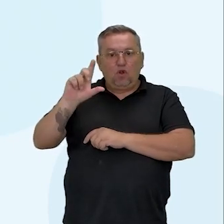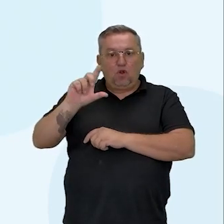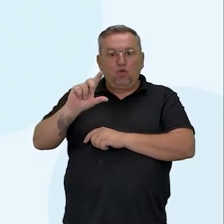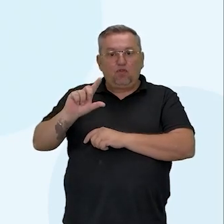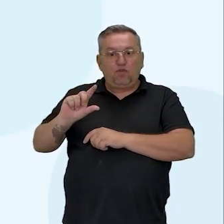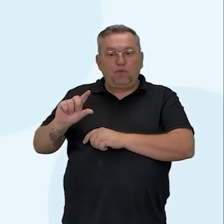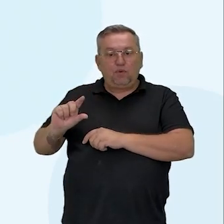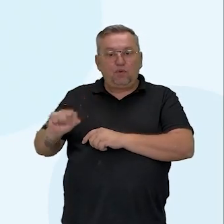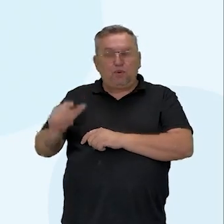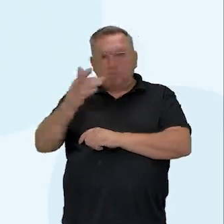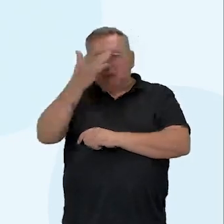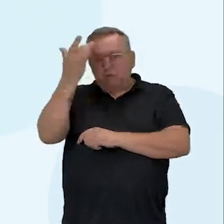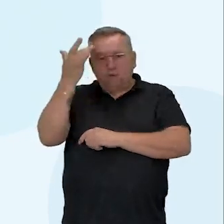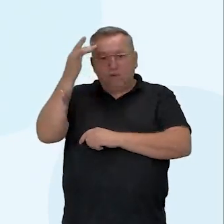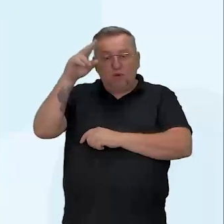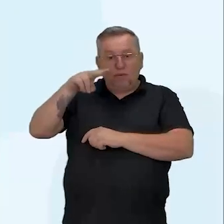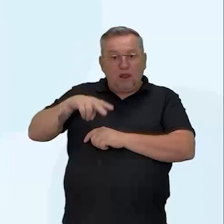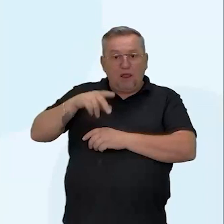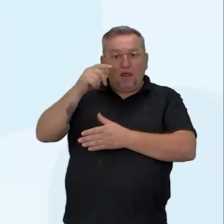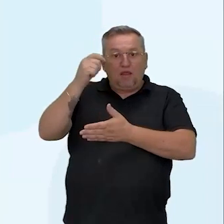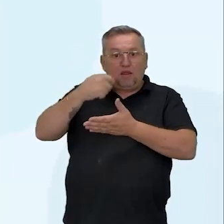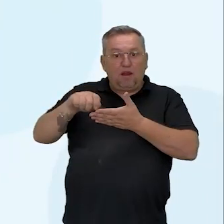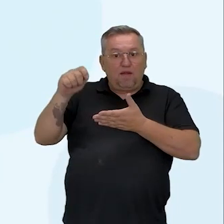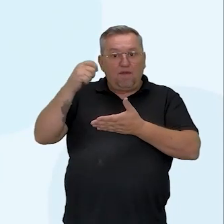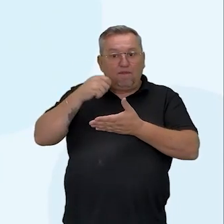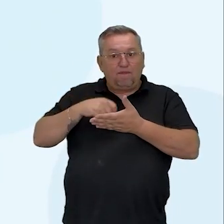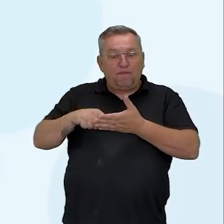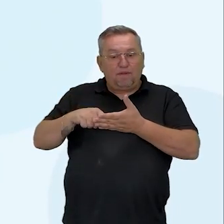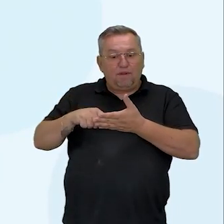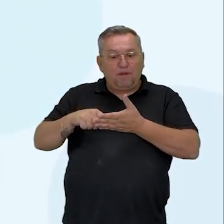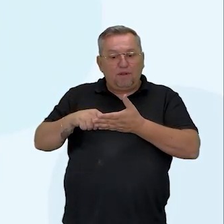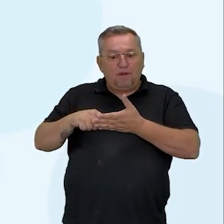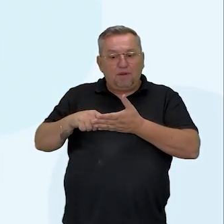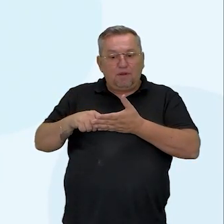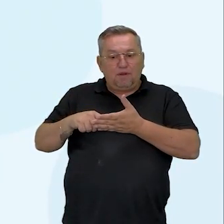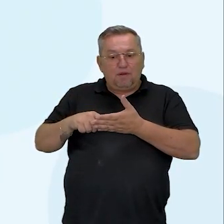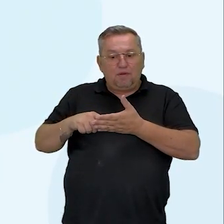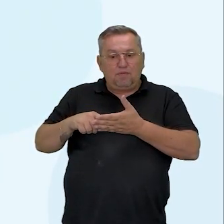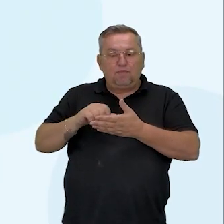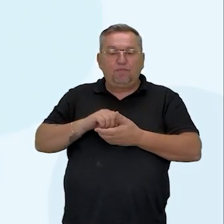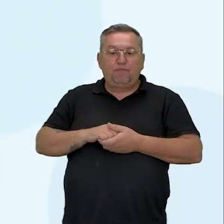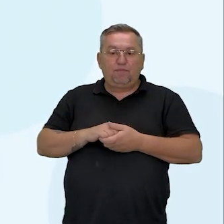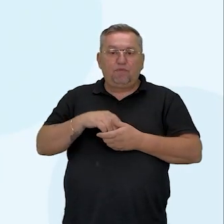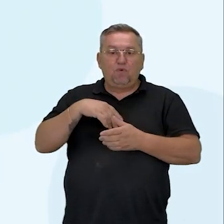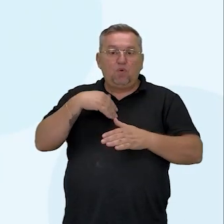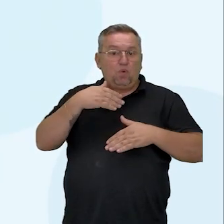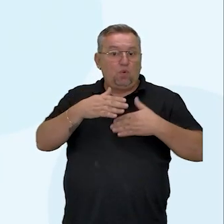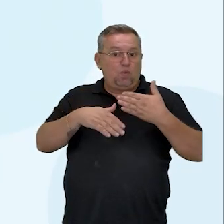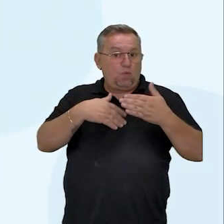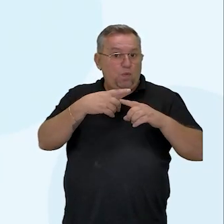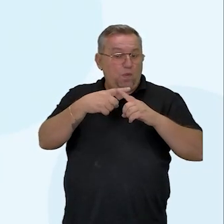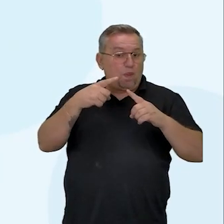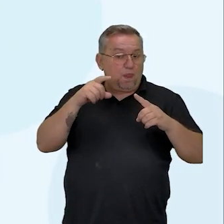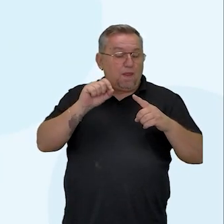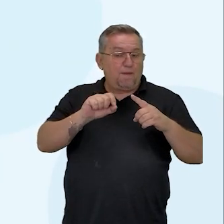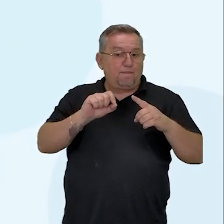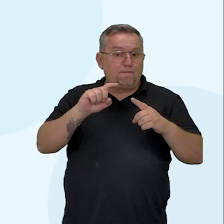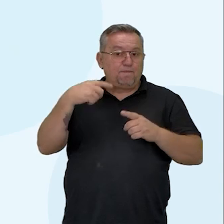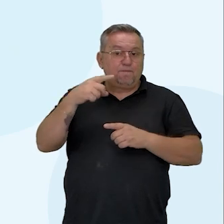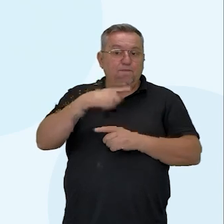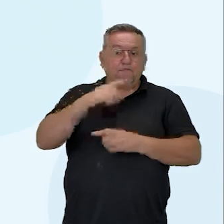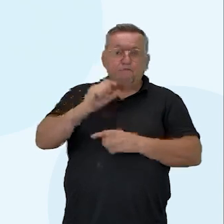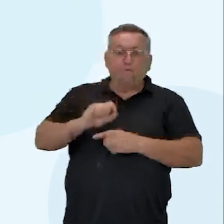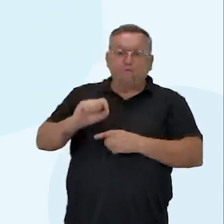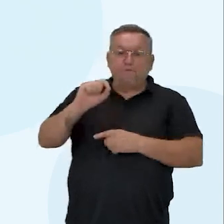o analfabetismo. Por quê? Já falei para vocês, como consequência desse desenvolvimento, nós temos